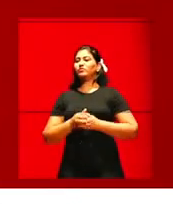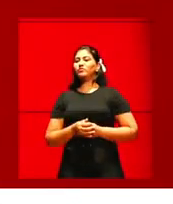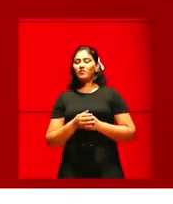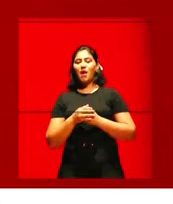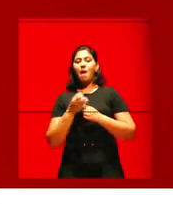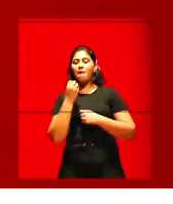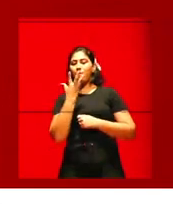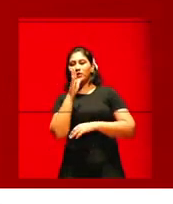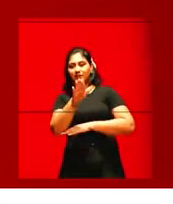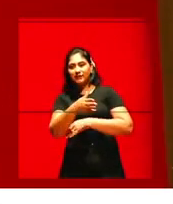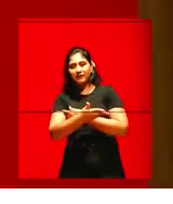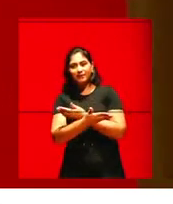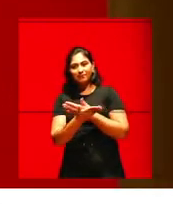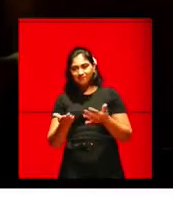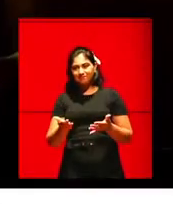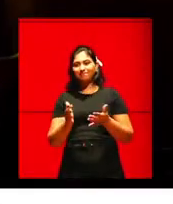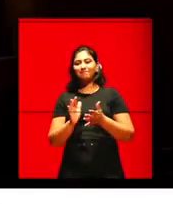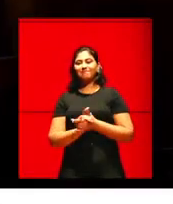vocês.